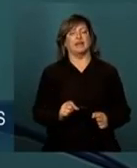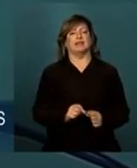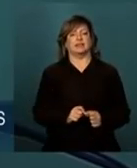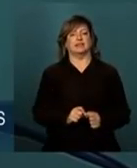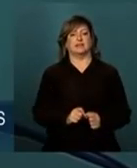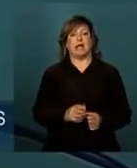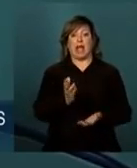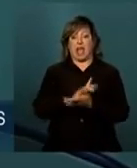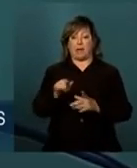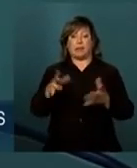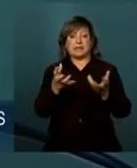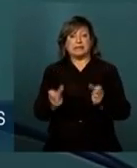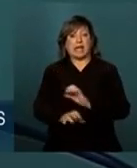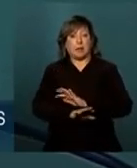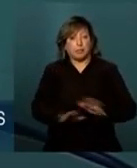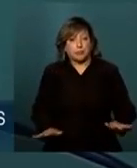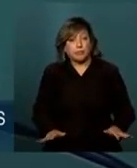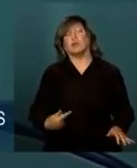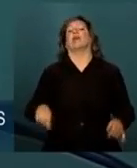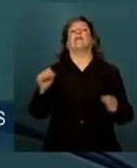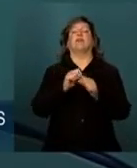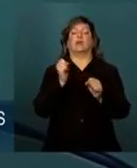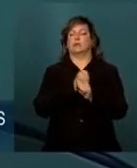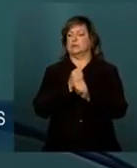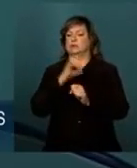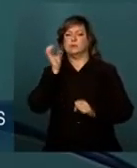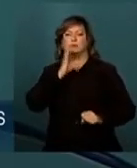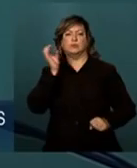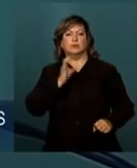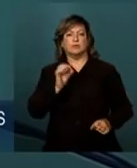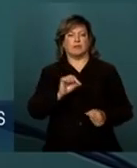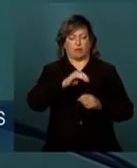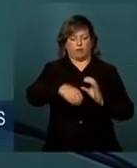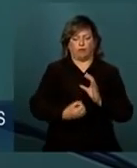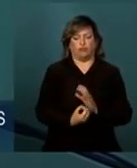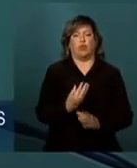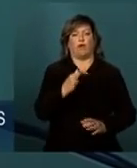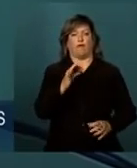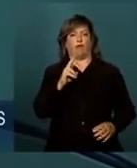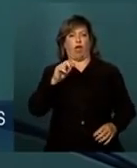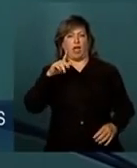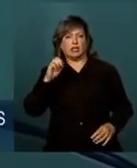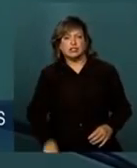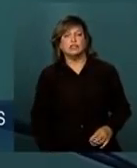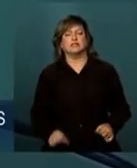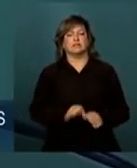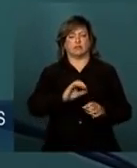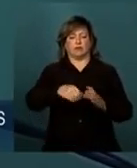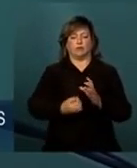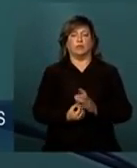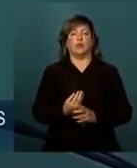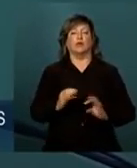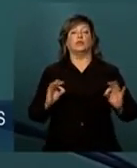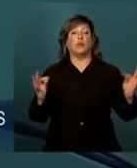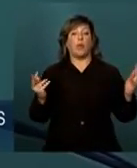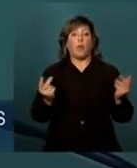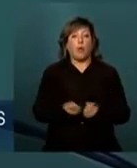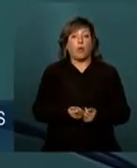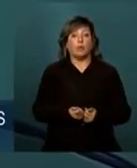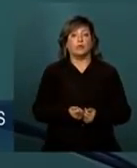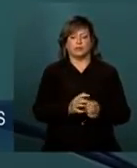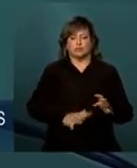Acabou essa seca? Nós vamos recompor tudo. Nós vamos plantar forragem, nós vamos plantar todos